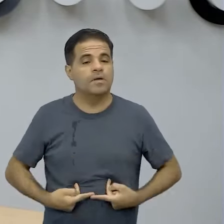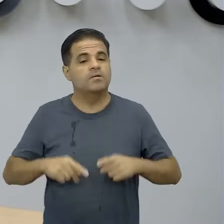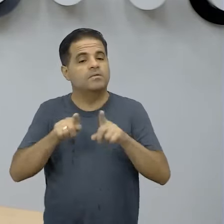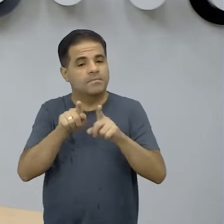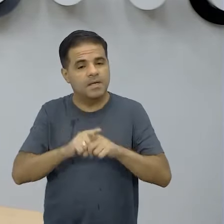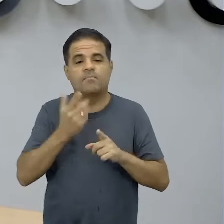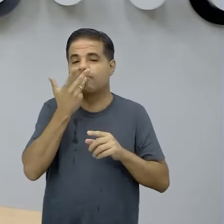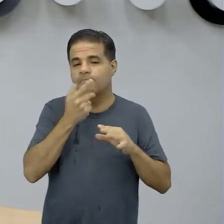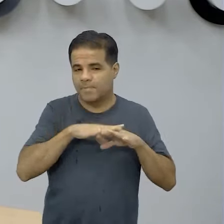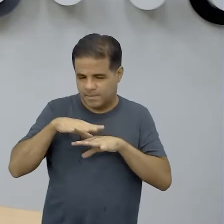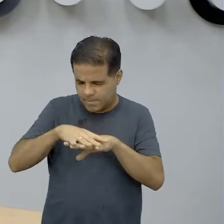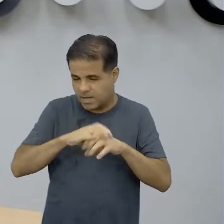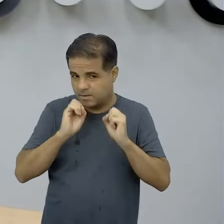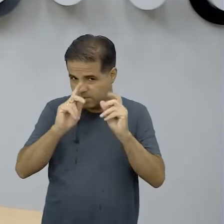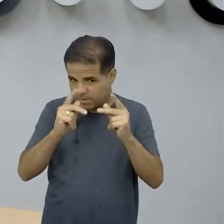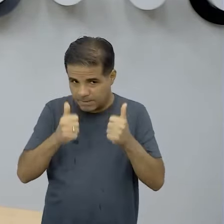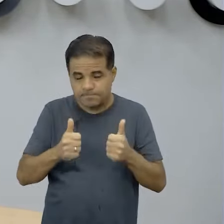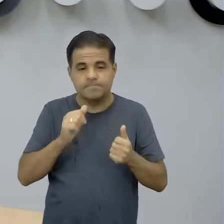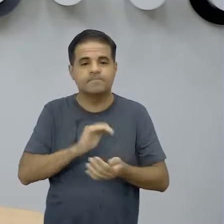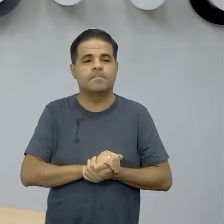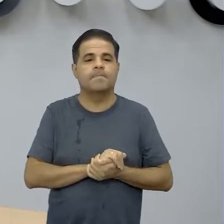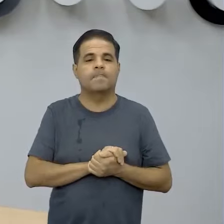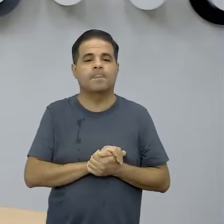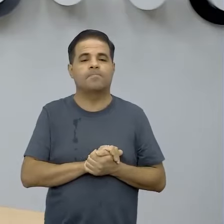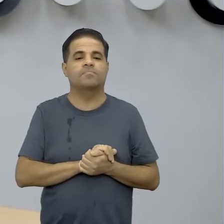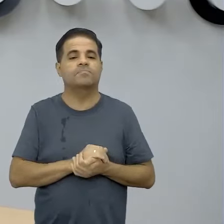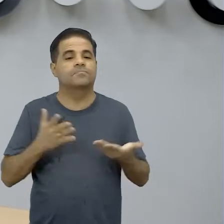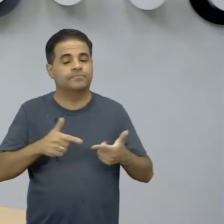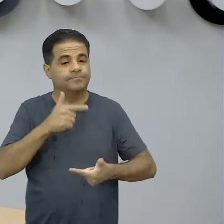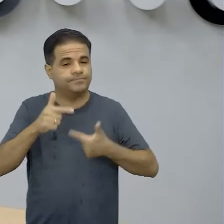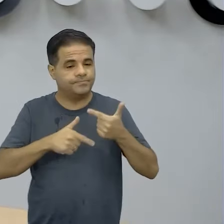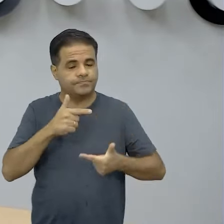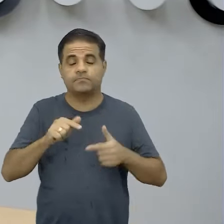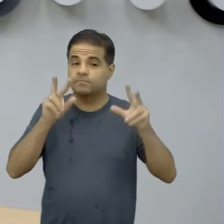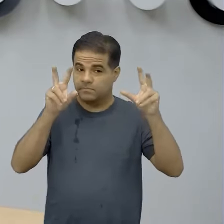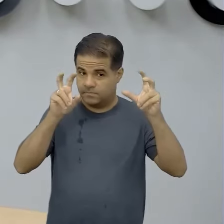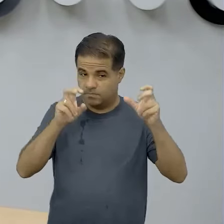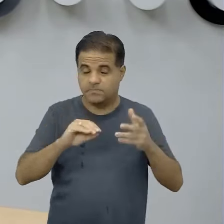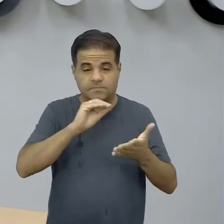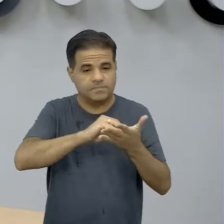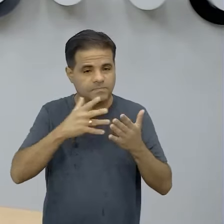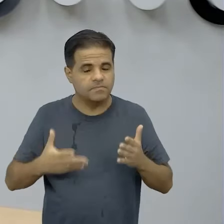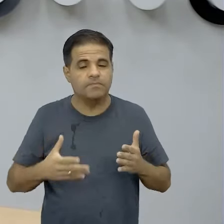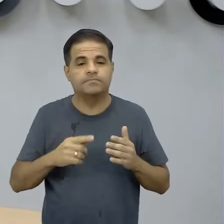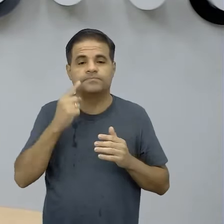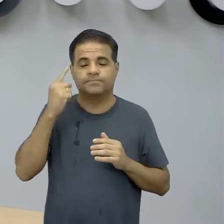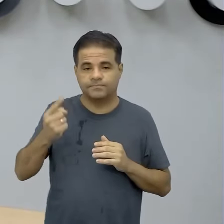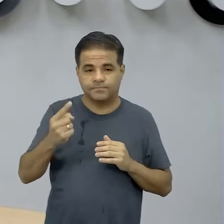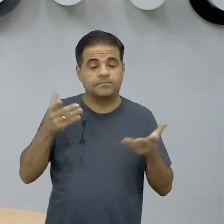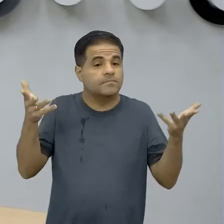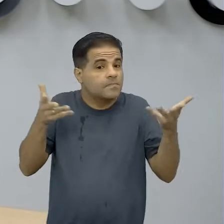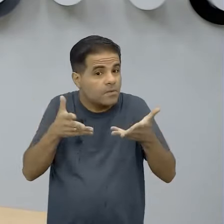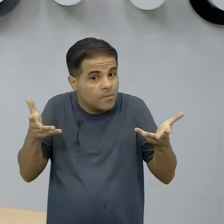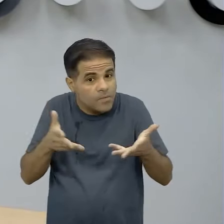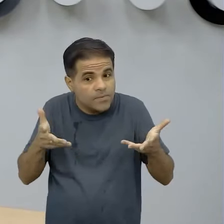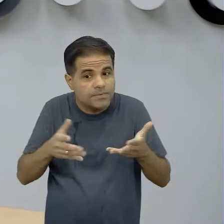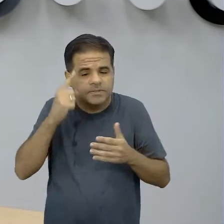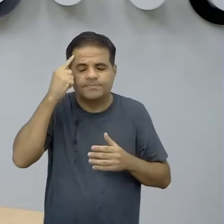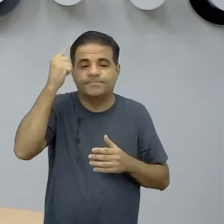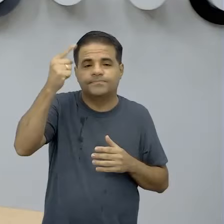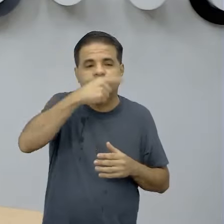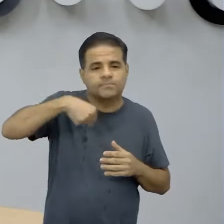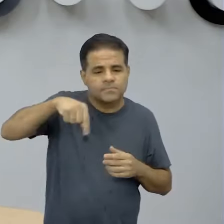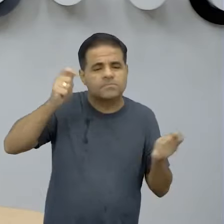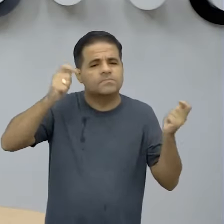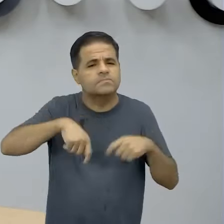e Matemática, tá bom? Então, a gente vai trabalhar especificamente aí a unidade curricular 1, mas hoje a ideia aí é a